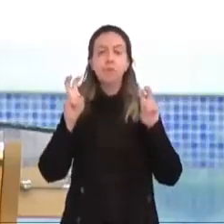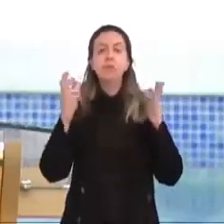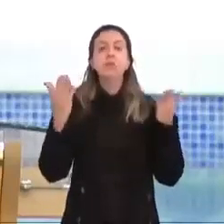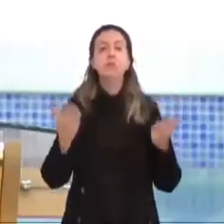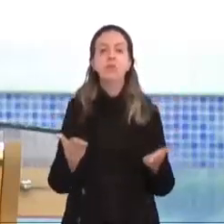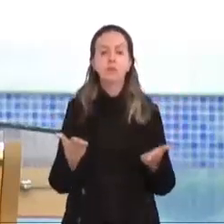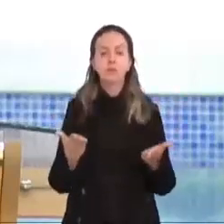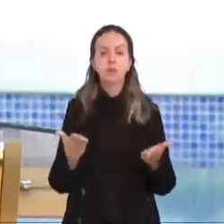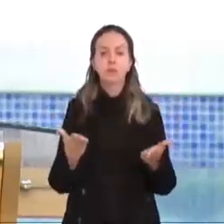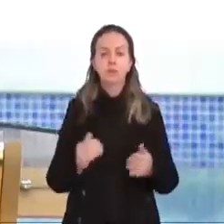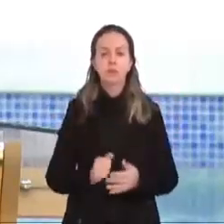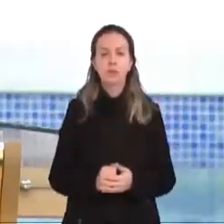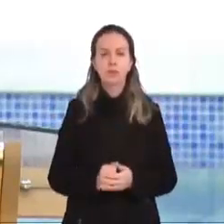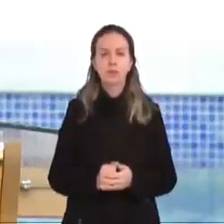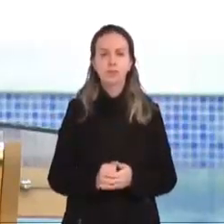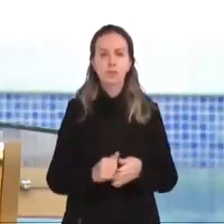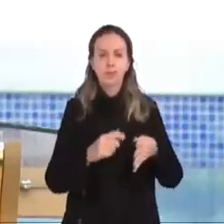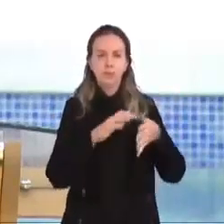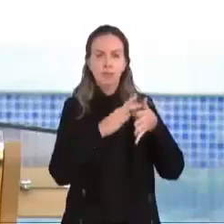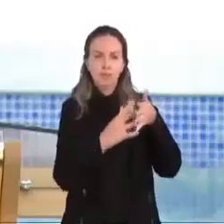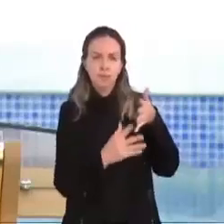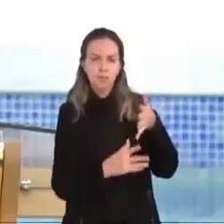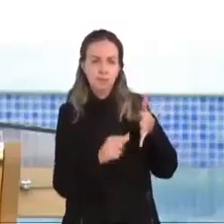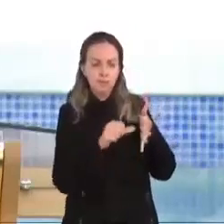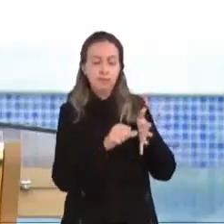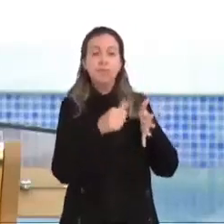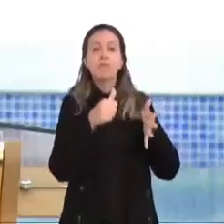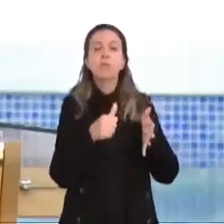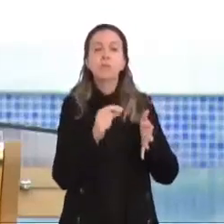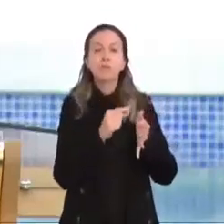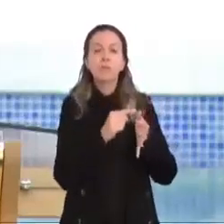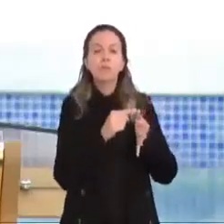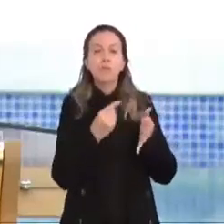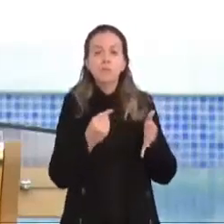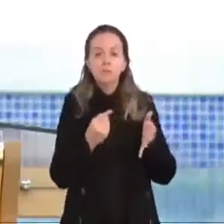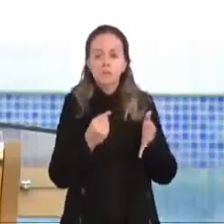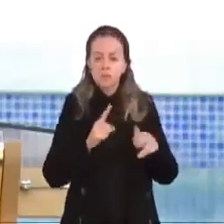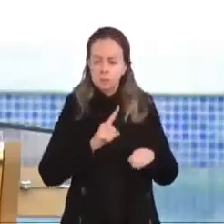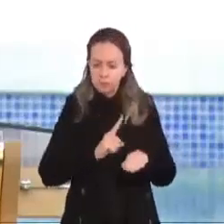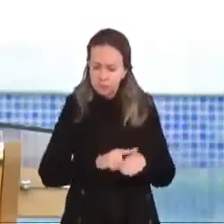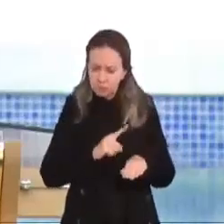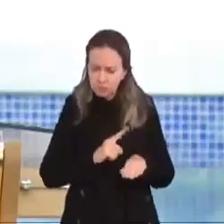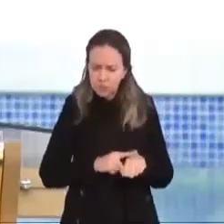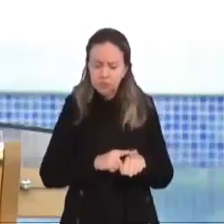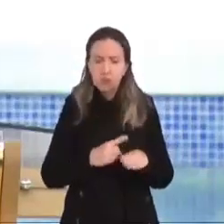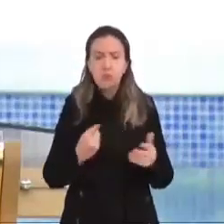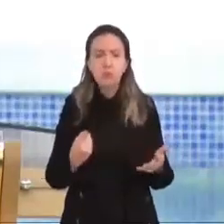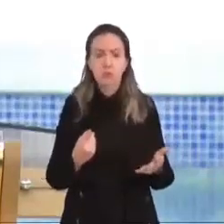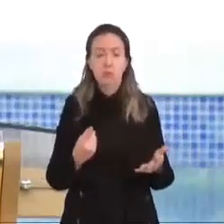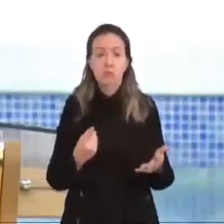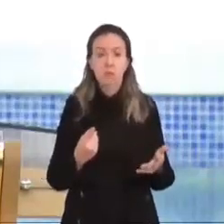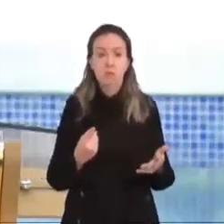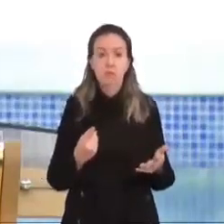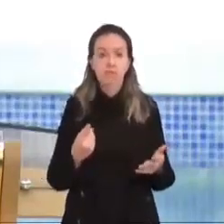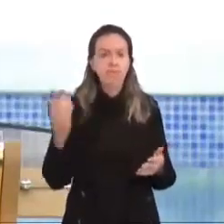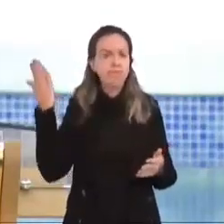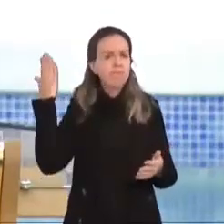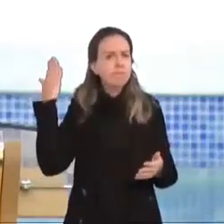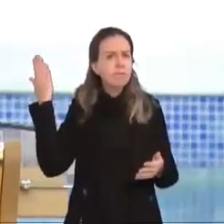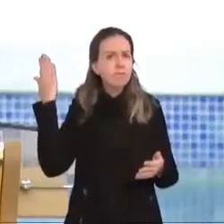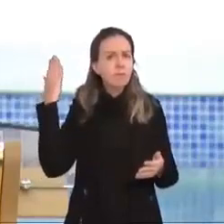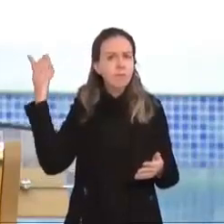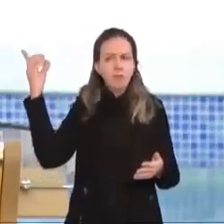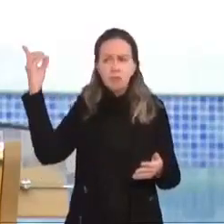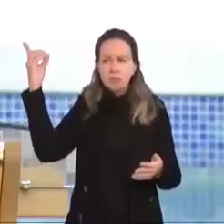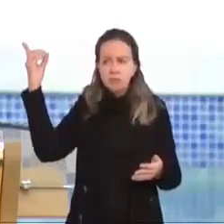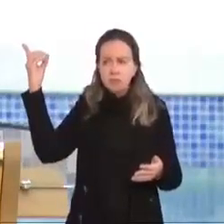nesta direção é nós nos situarmos no tempo, ou seja, quando foi que Deus